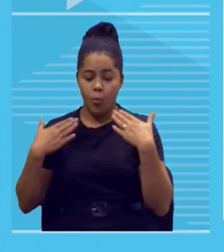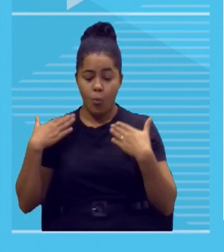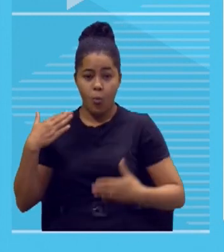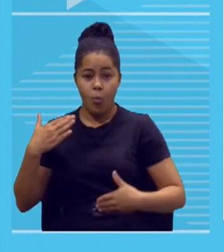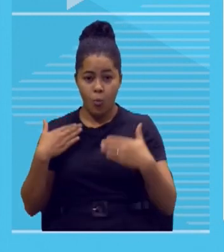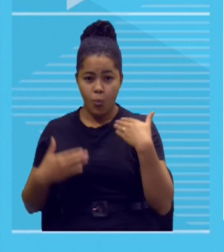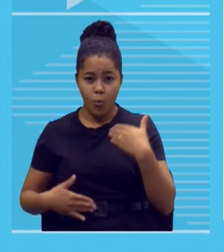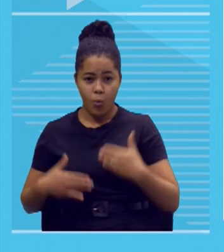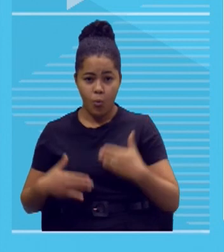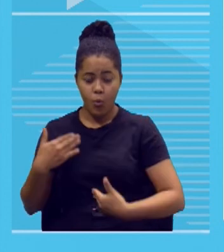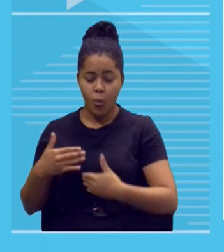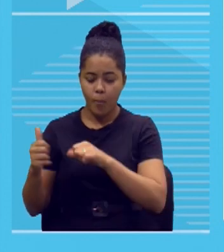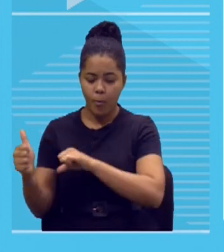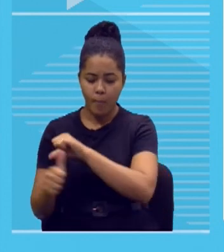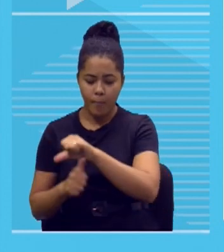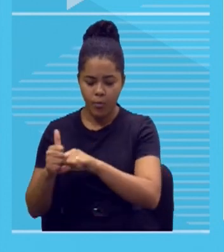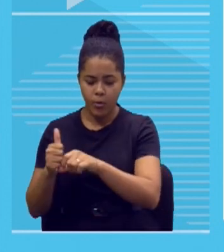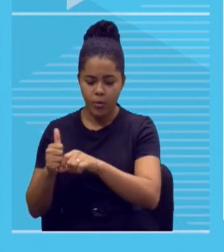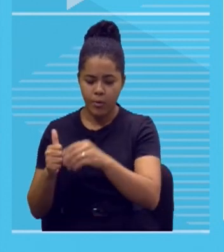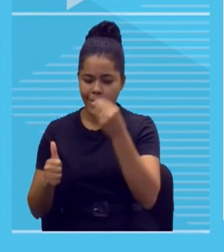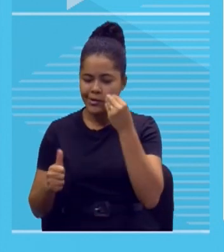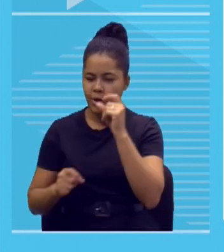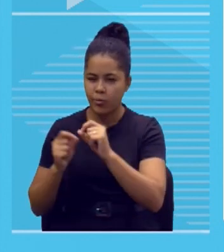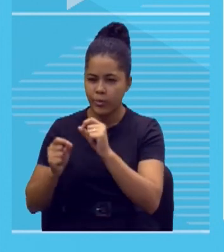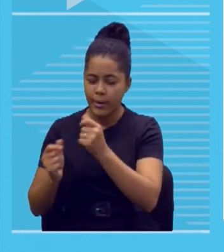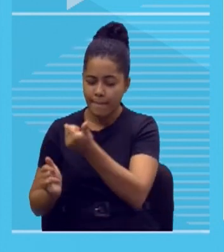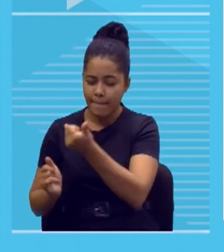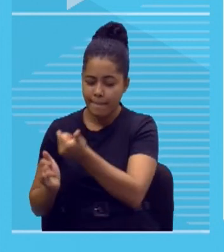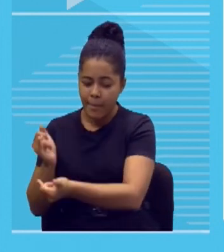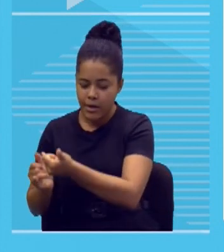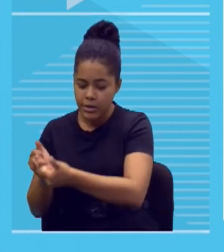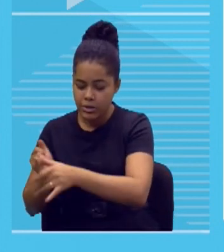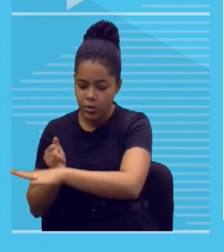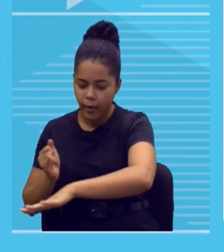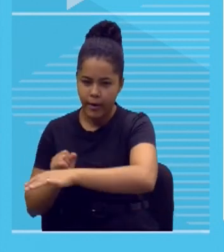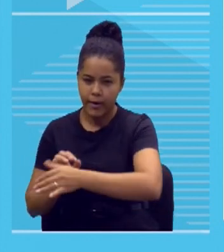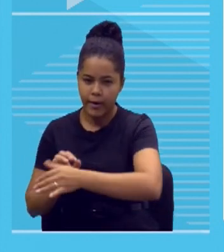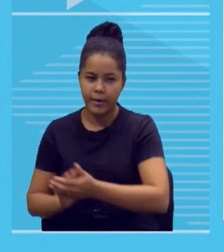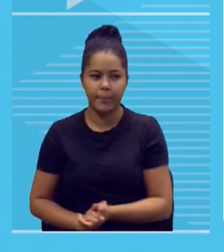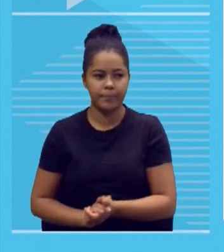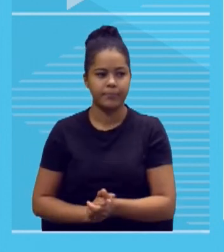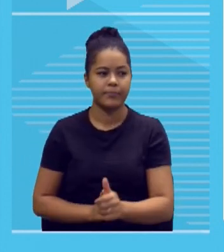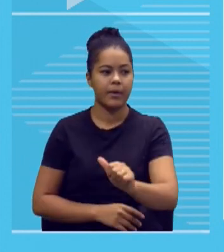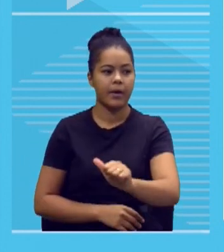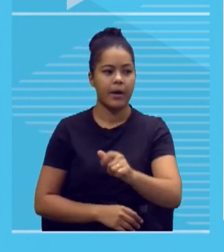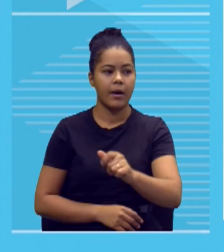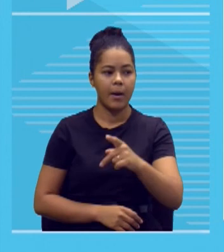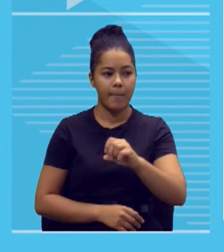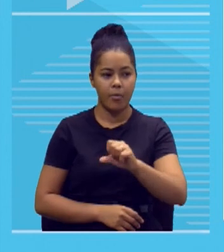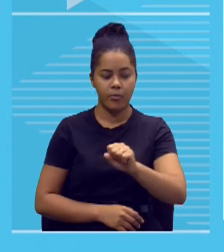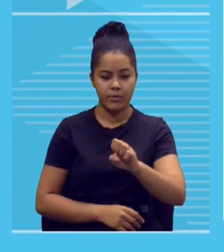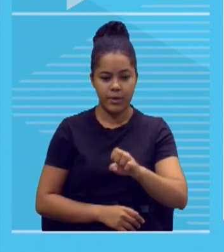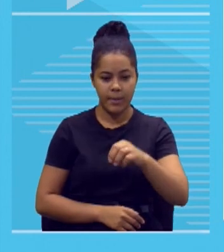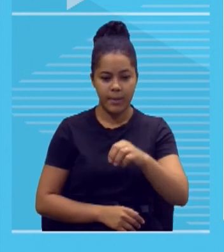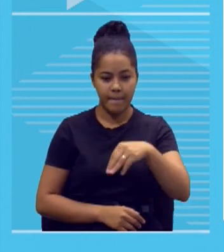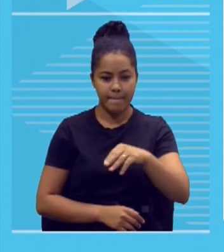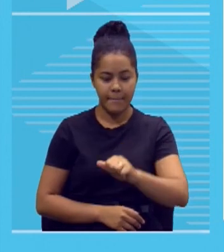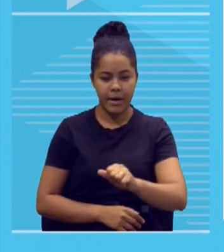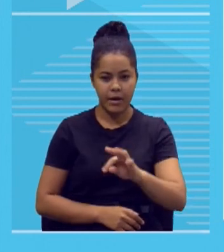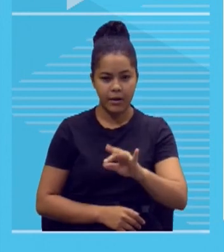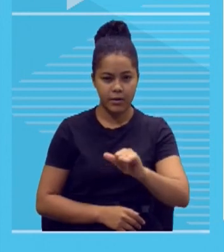e o aposematismo é quando você tem um determinado servir pode ser animal vegetal ou médios e doze